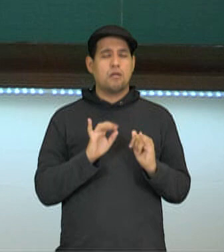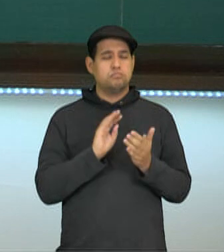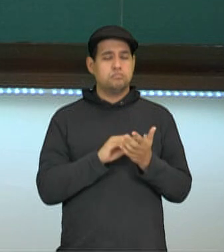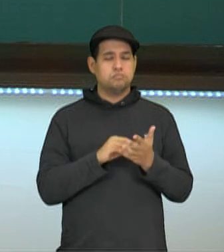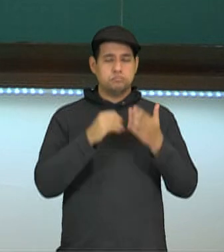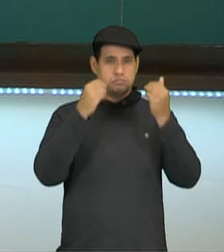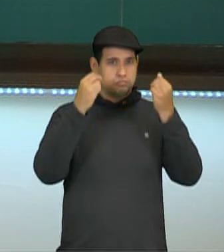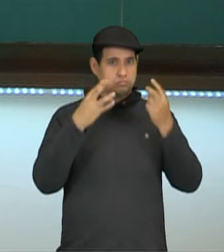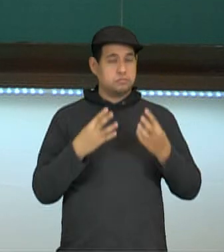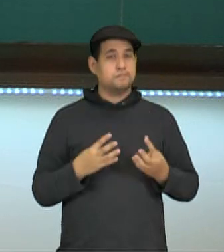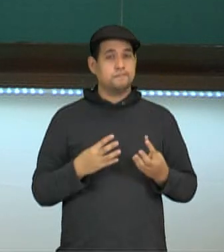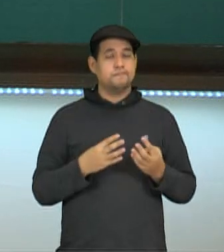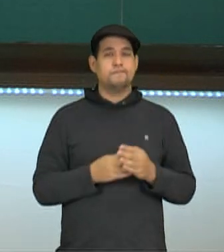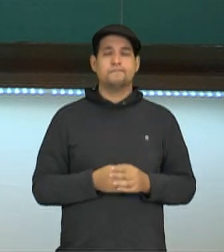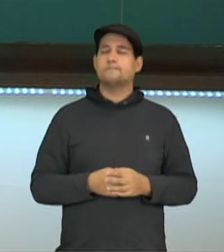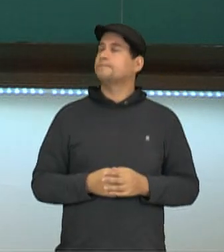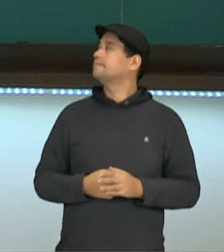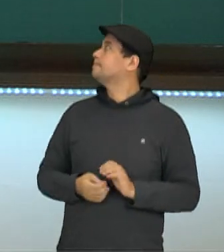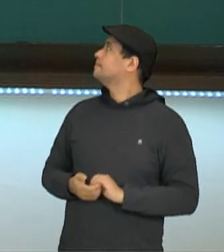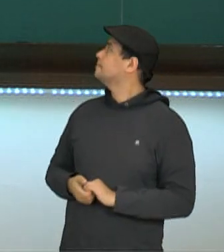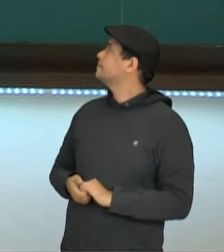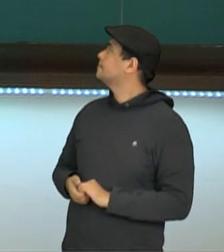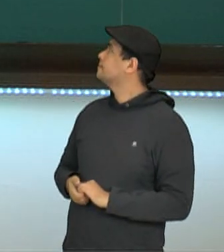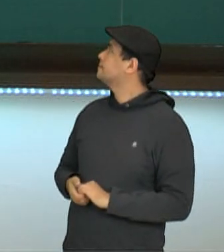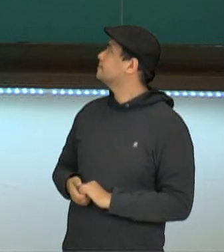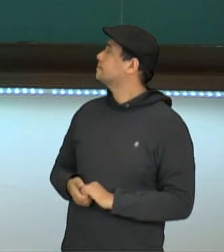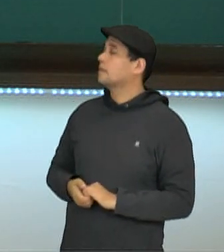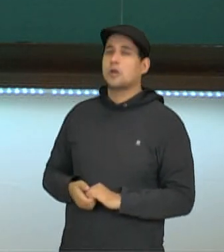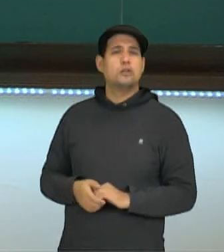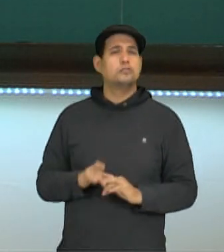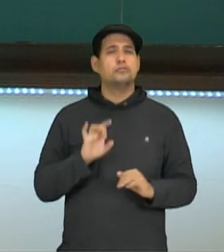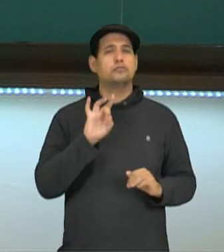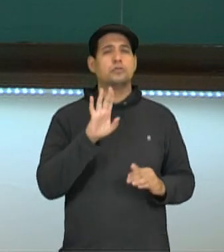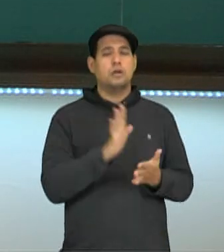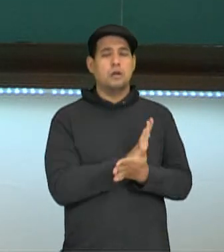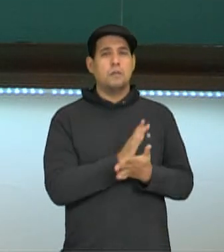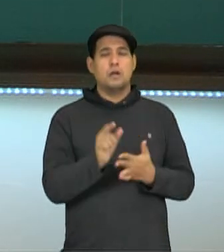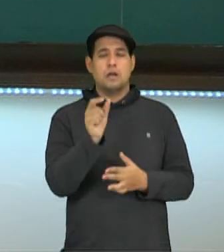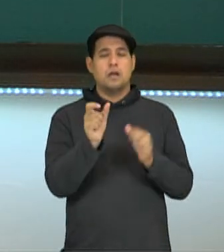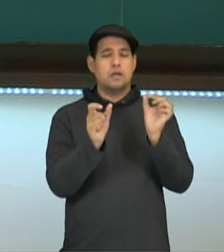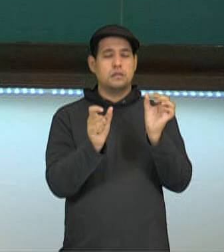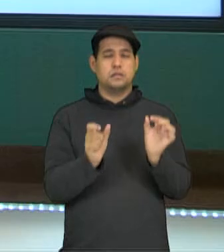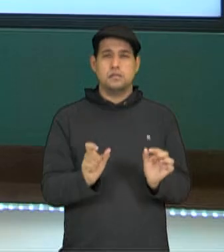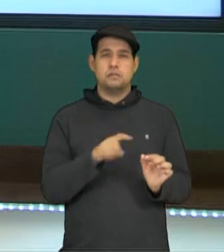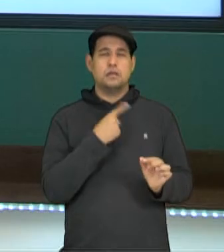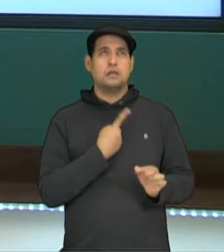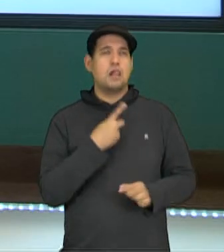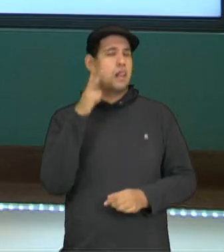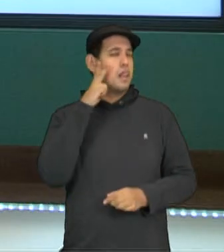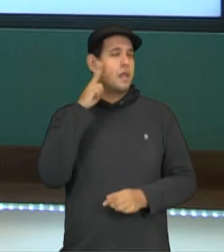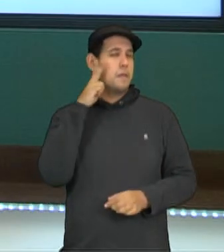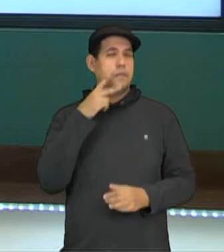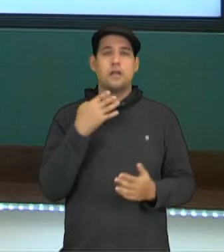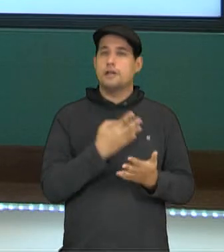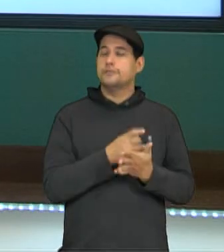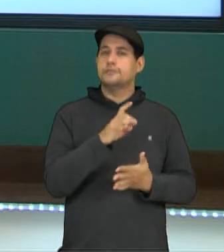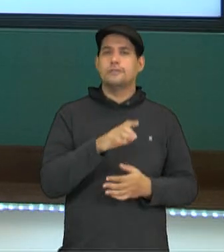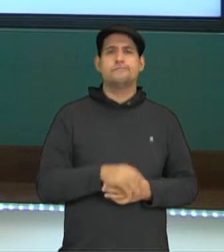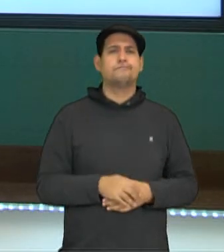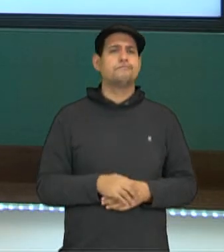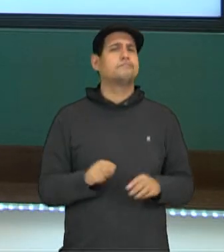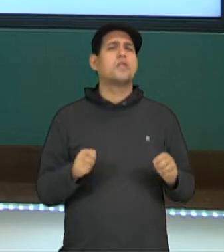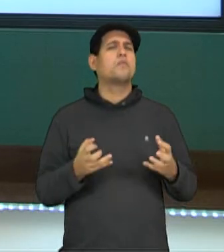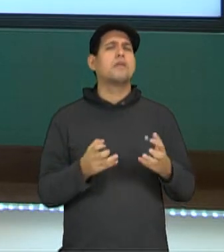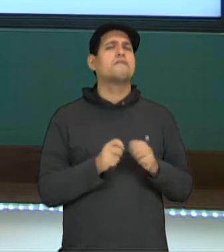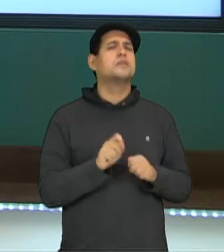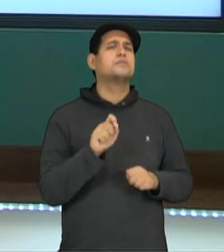implícita, não está tão explícita, perdão. Tá? Então, apenas algumas características do texto narrativo para a gente poder lembrar. Daí, o que eu quero que